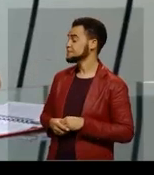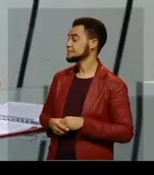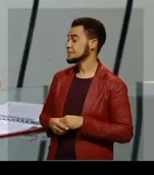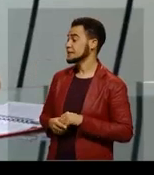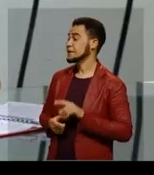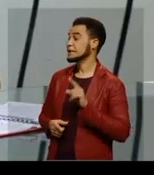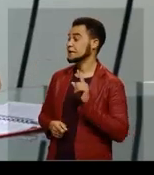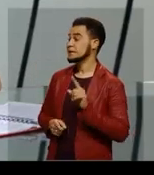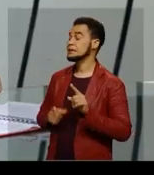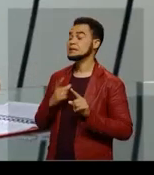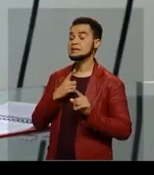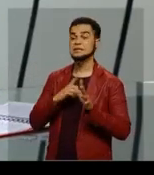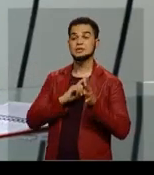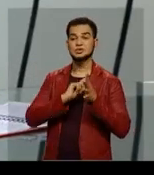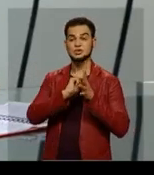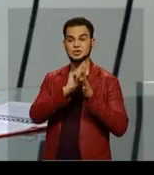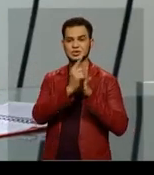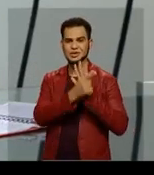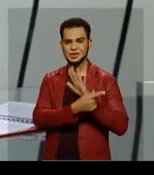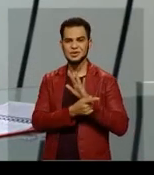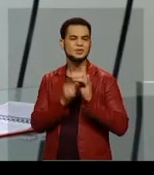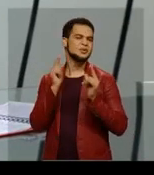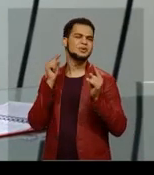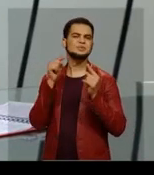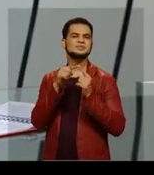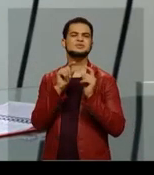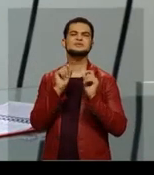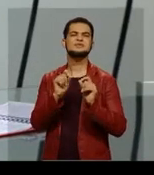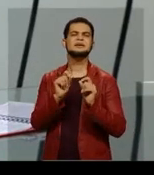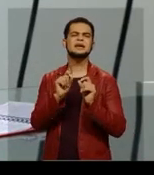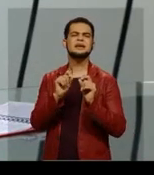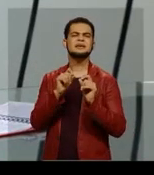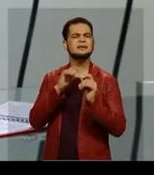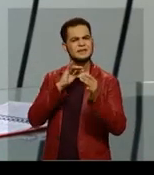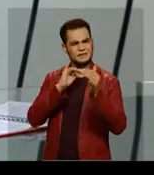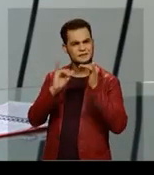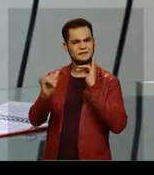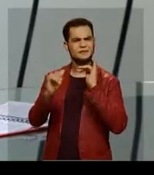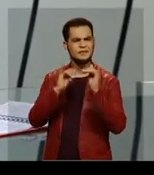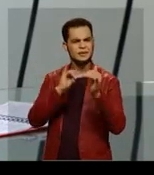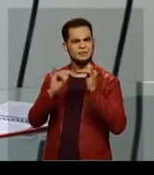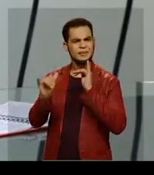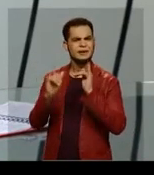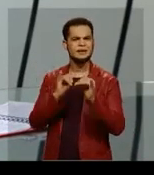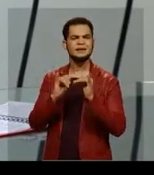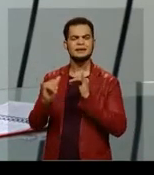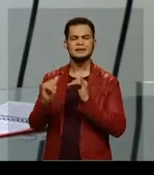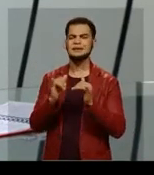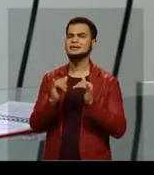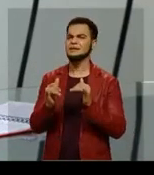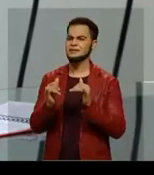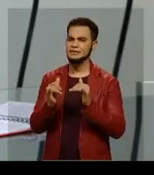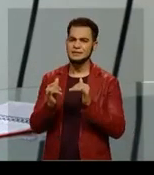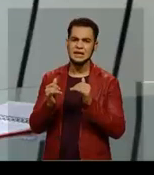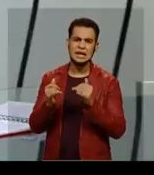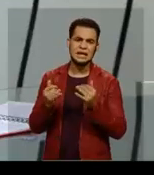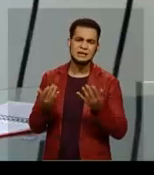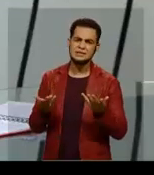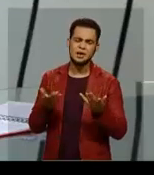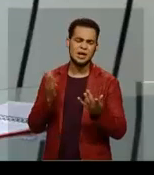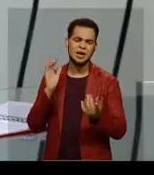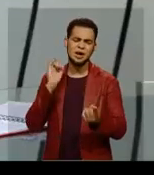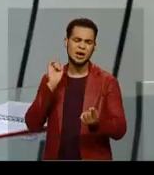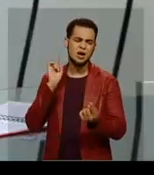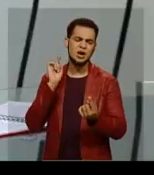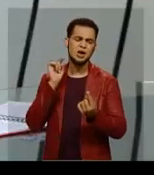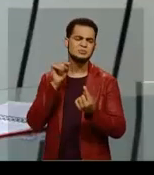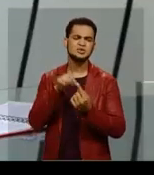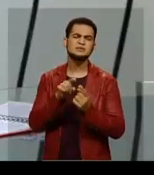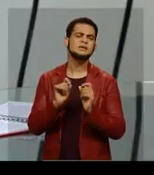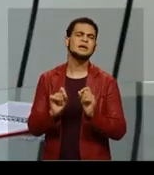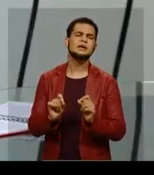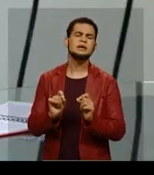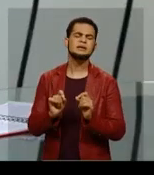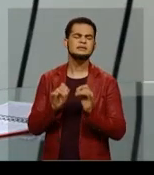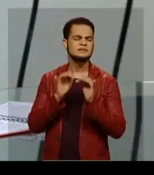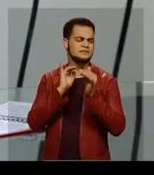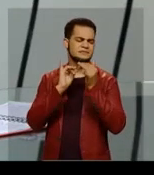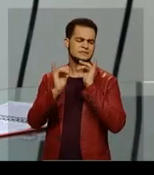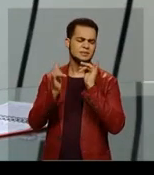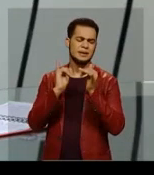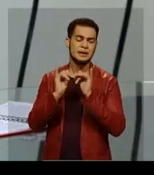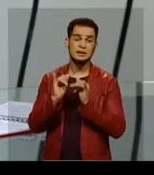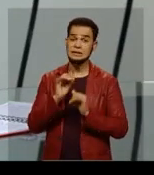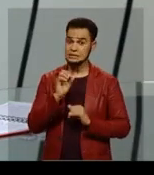o objetivo, que a intenção é informar, sim, né? É objetividade. É objetividade. Então, quando tem essa